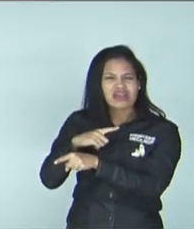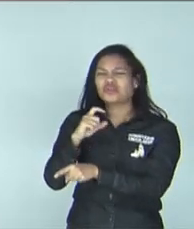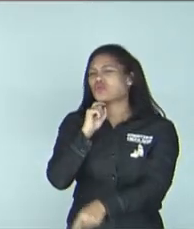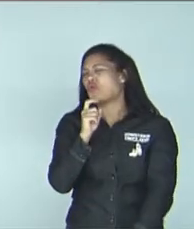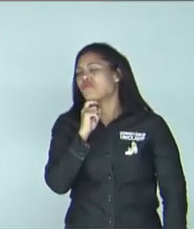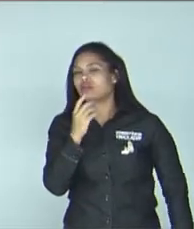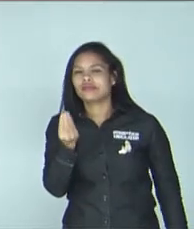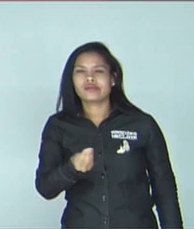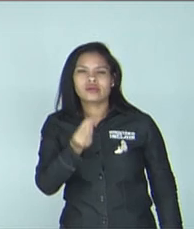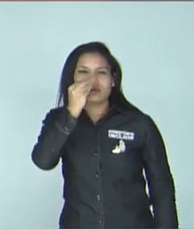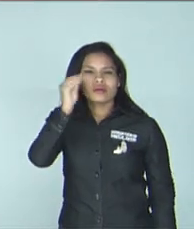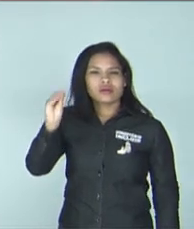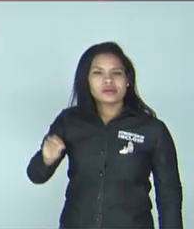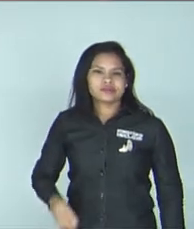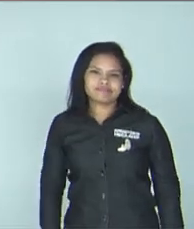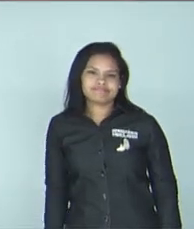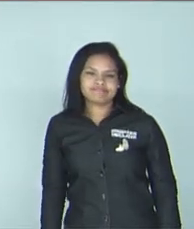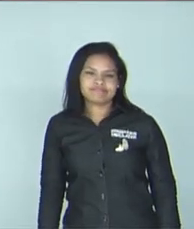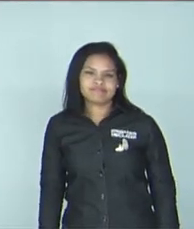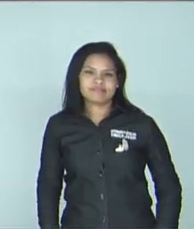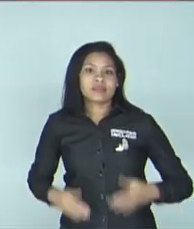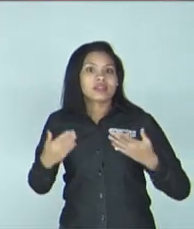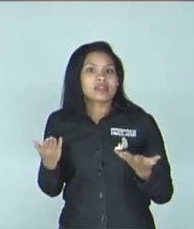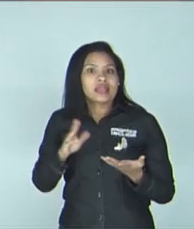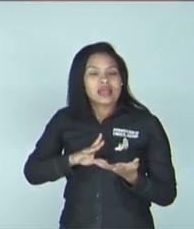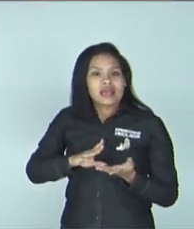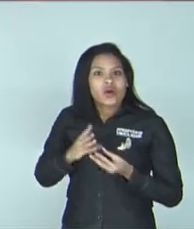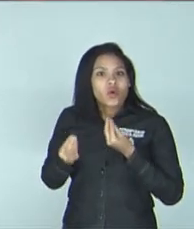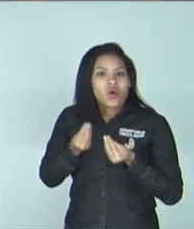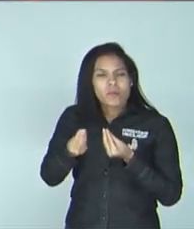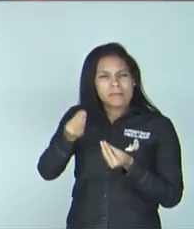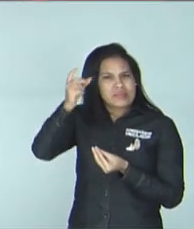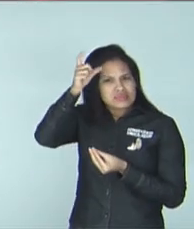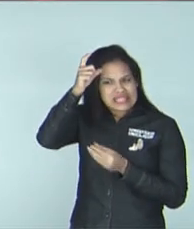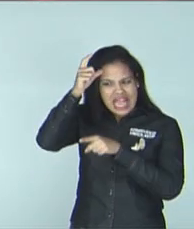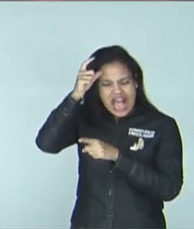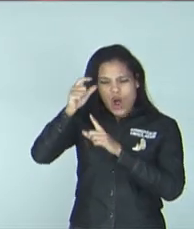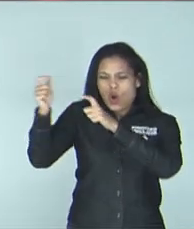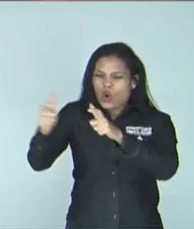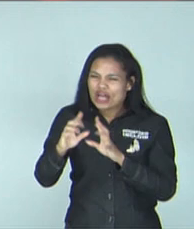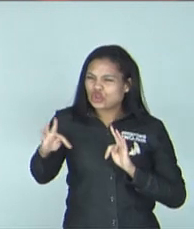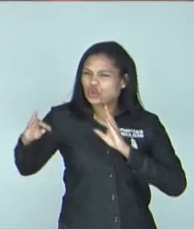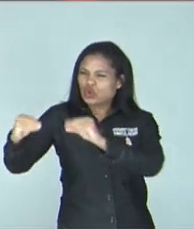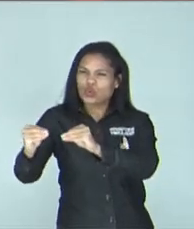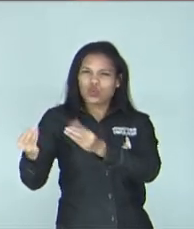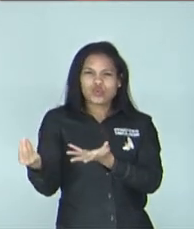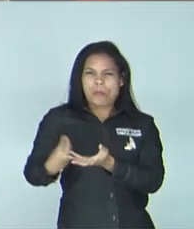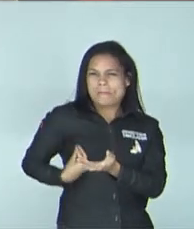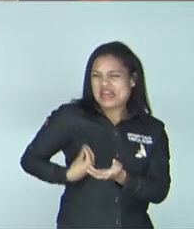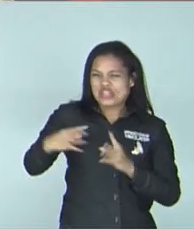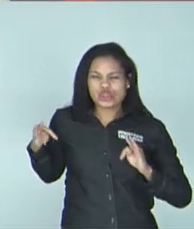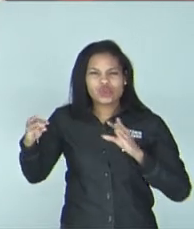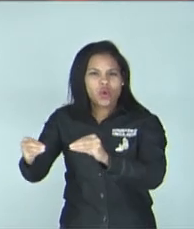eu não tenho poder do deus todo-poderoso ele não é onisciente onipotente e onipresente não bom mas se você